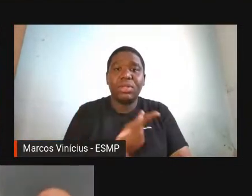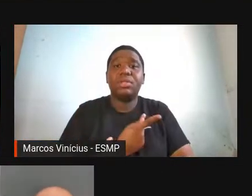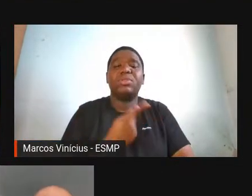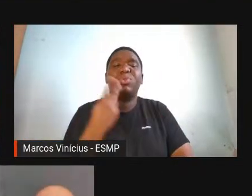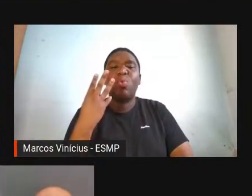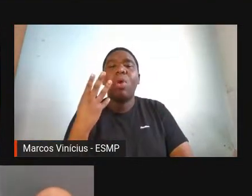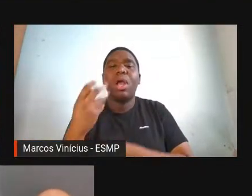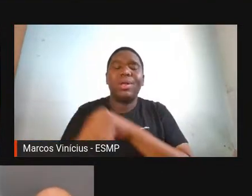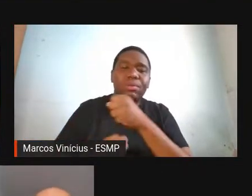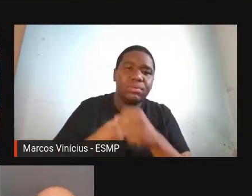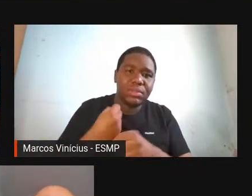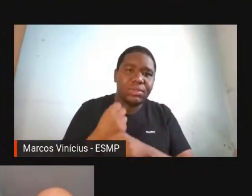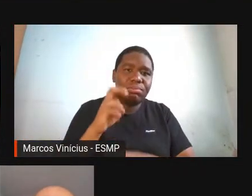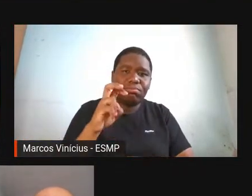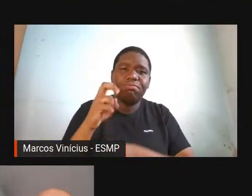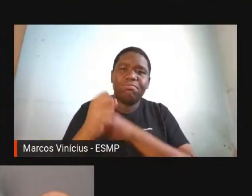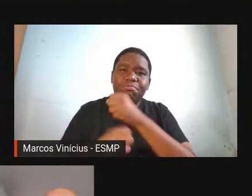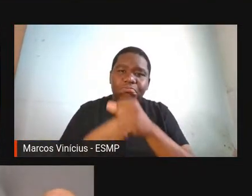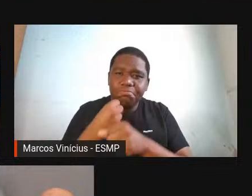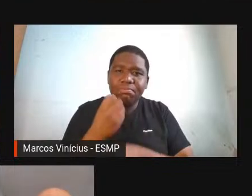4, 5 anos, 6 anos,